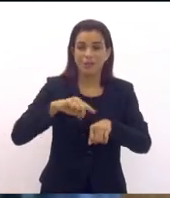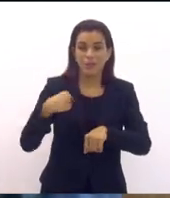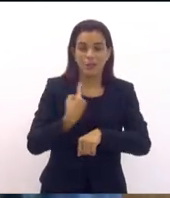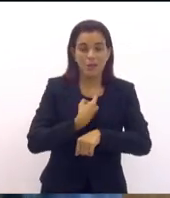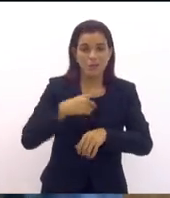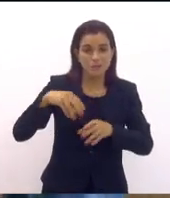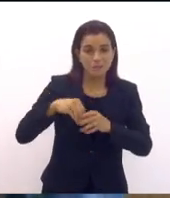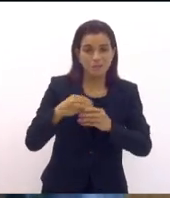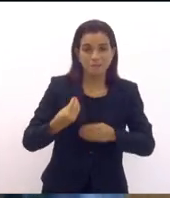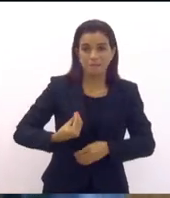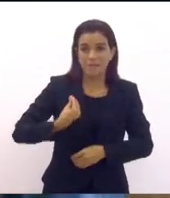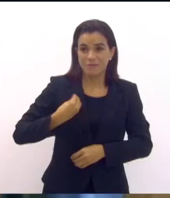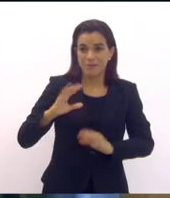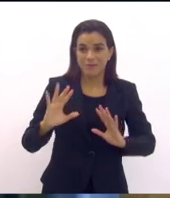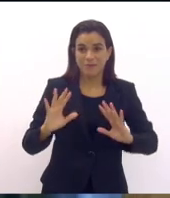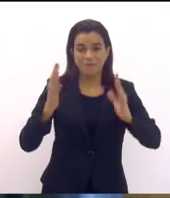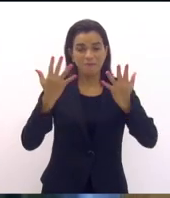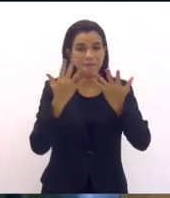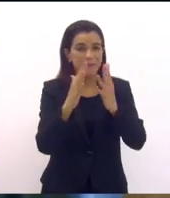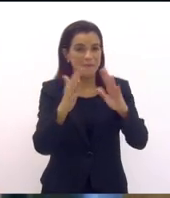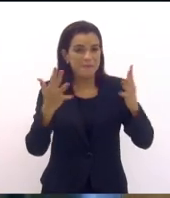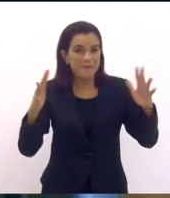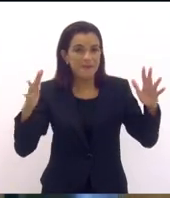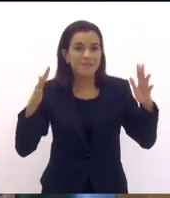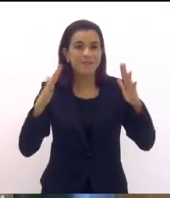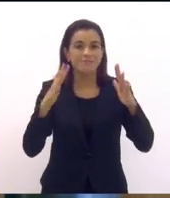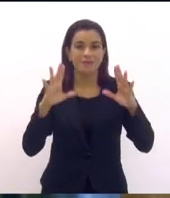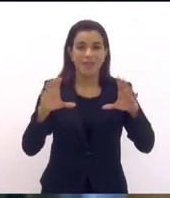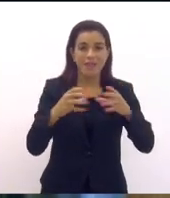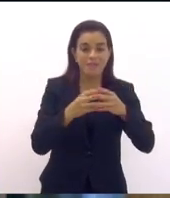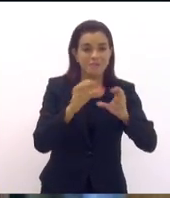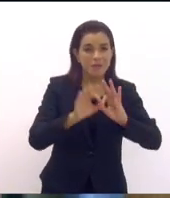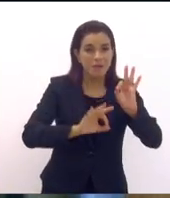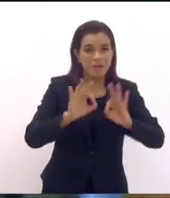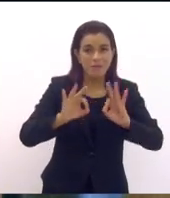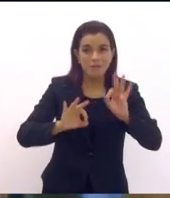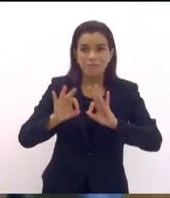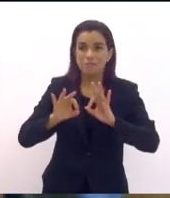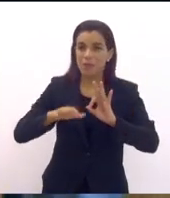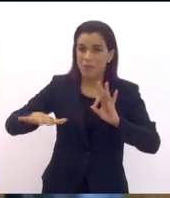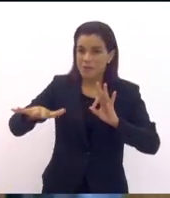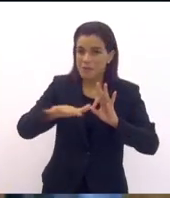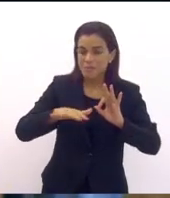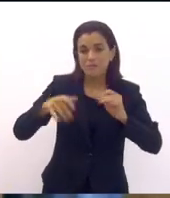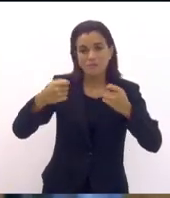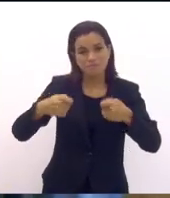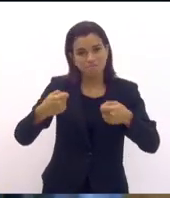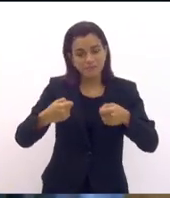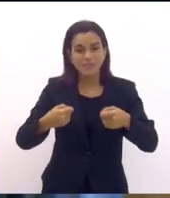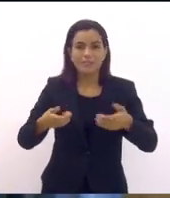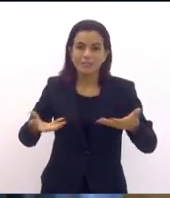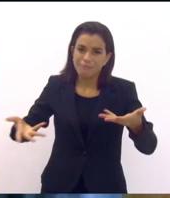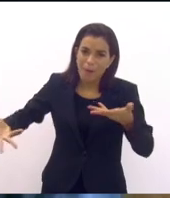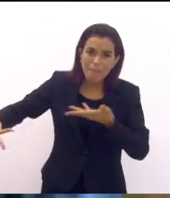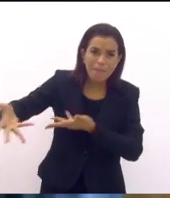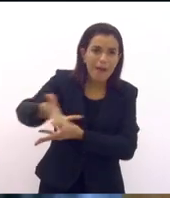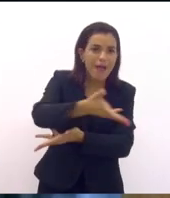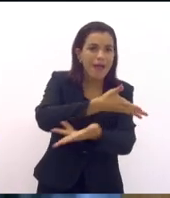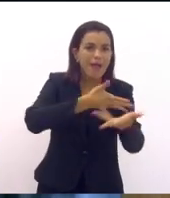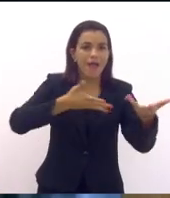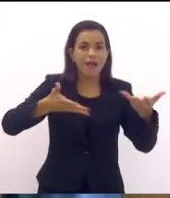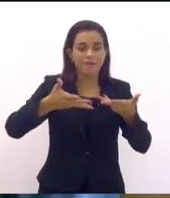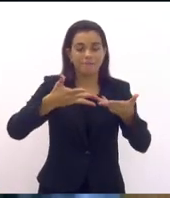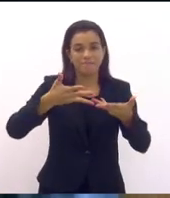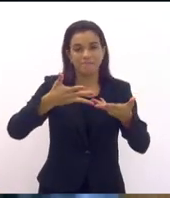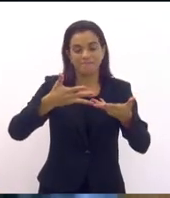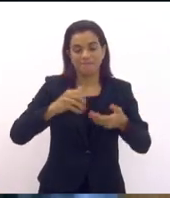evento E aí a gente tá parabenizando os organizadores porque esse tipo de espaço acho que precisa a gente fazer isso para que possamos se